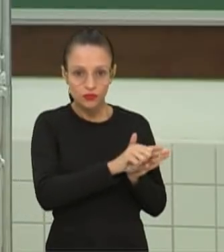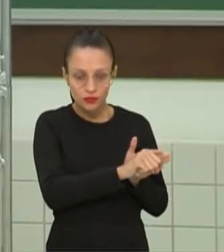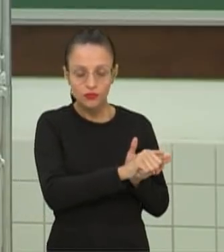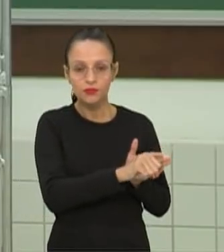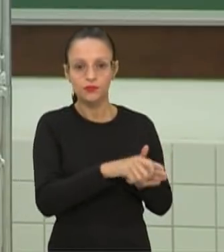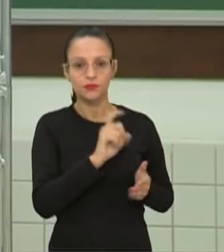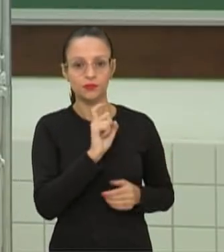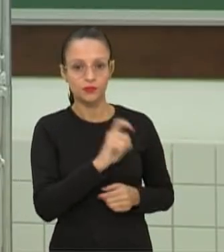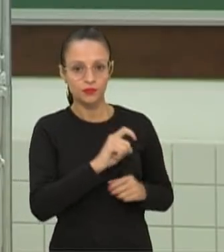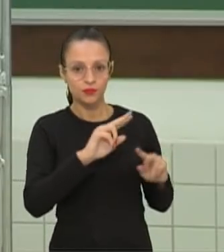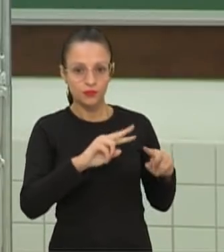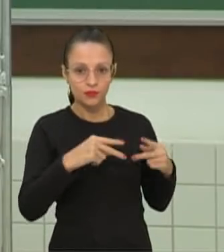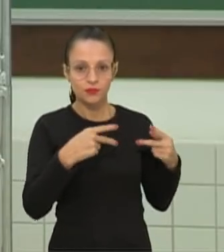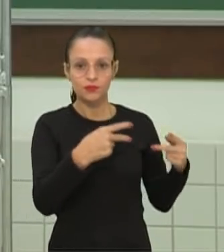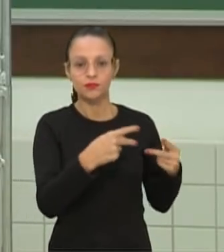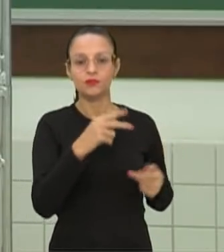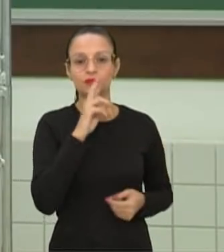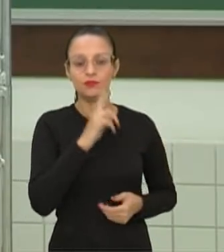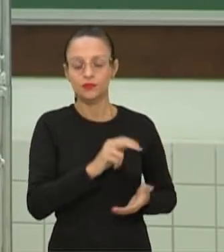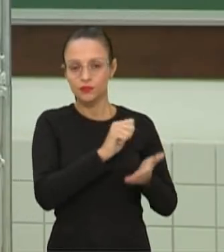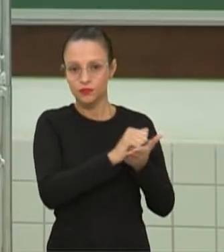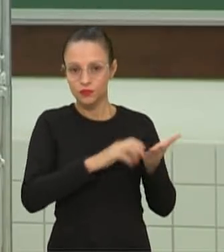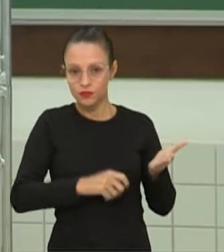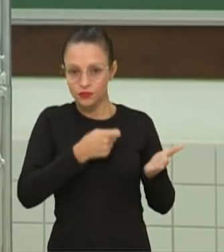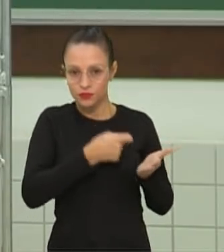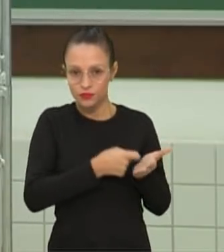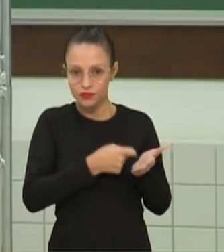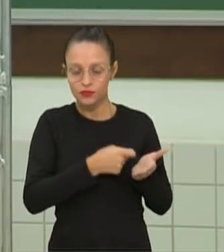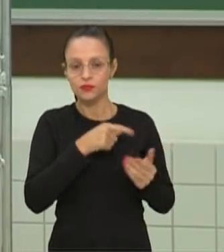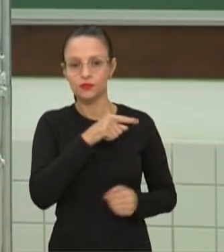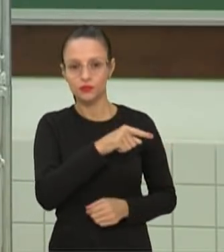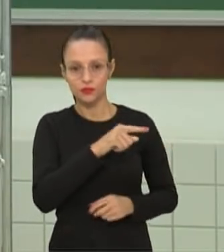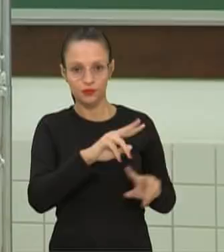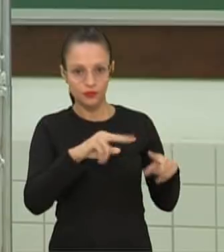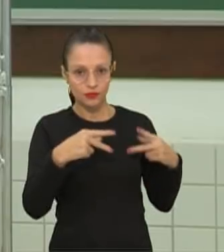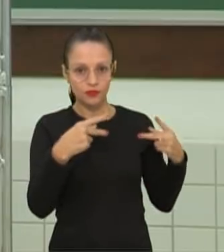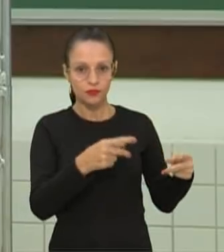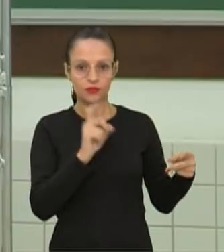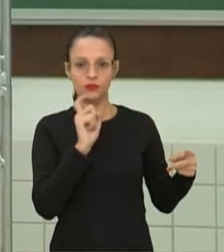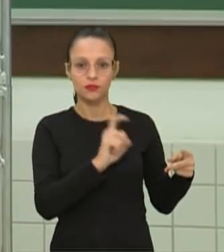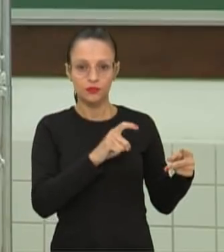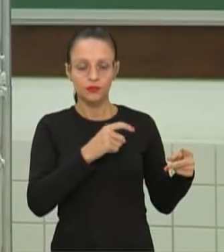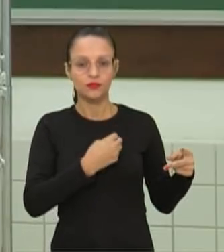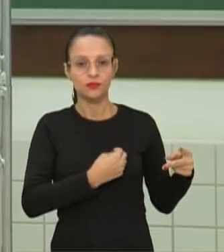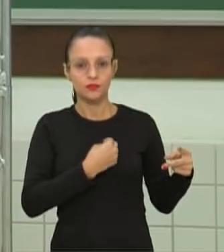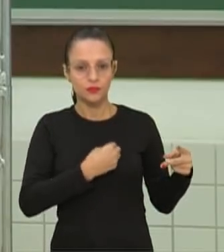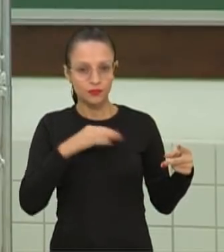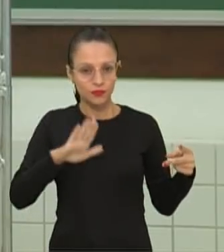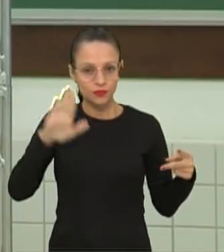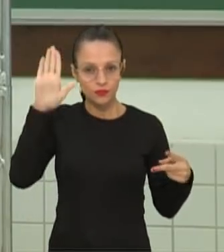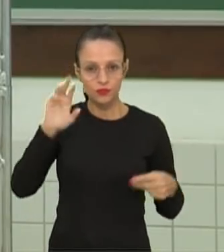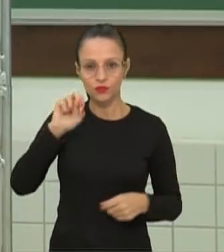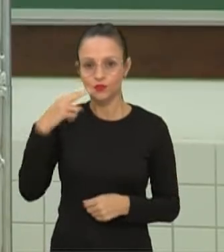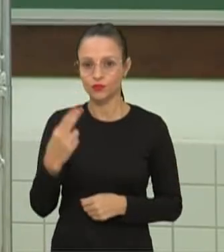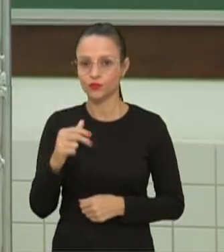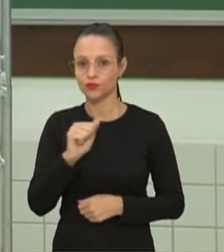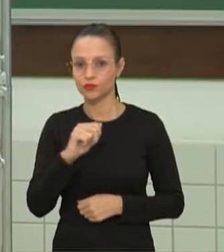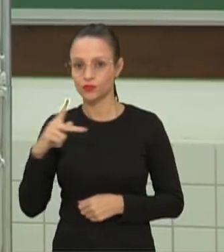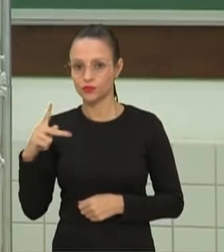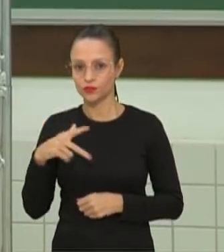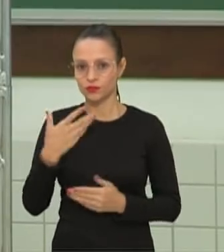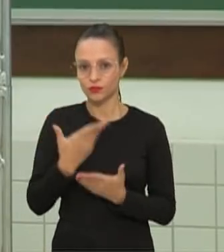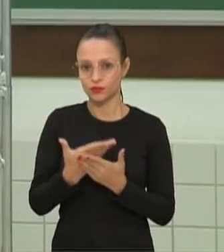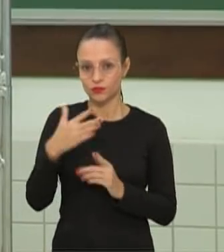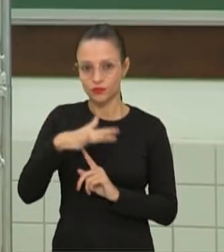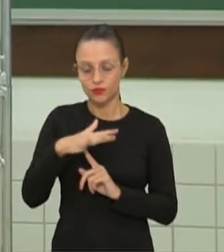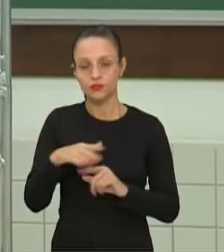hoje, resolvendo a atividade obrigatória do link que está presente no Google Classroom ou no aplicativo do Aula Paraná, certo? Também,